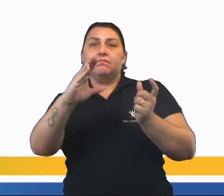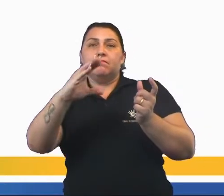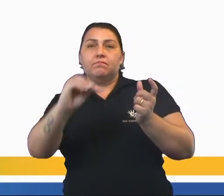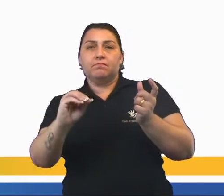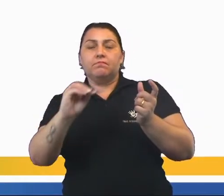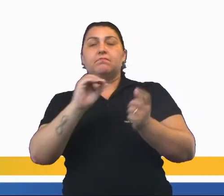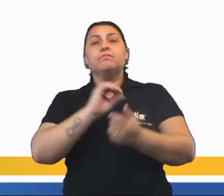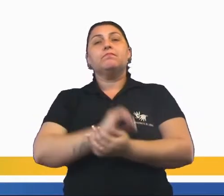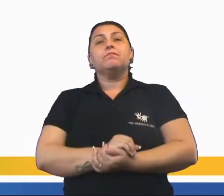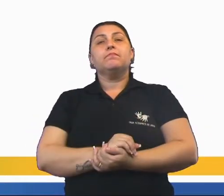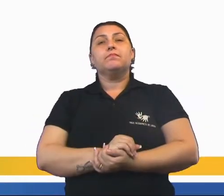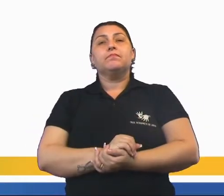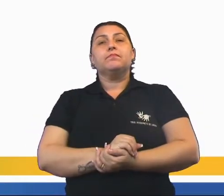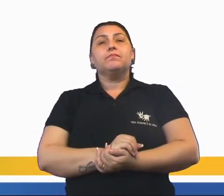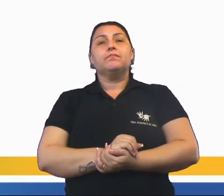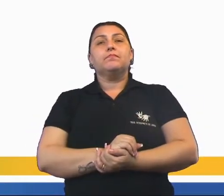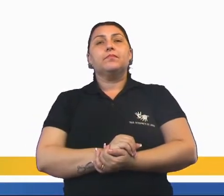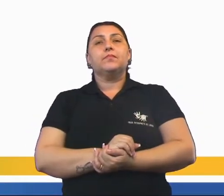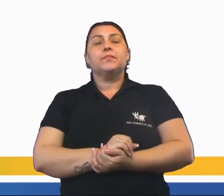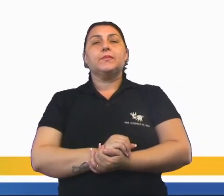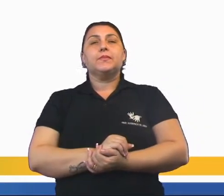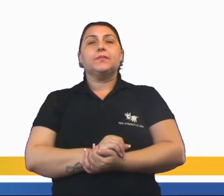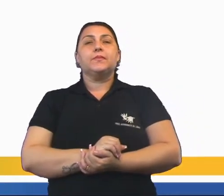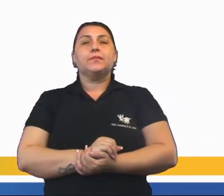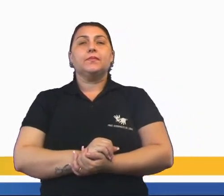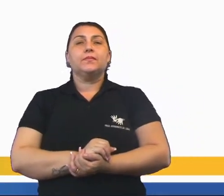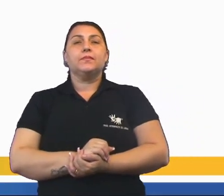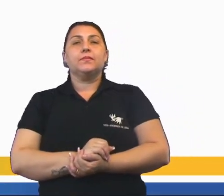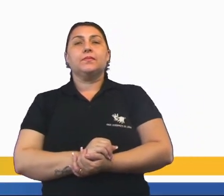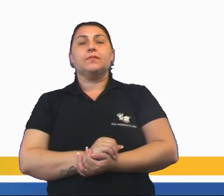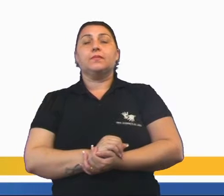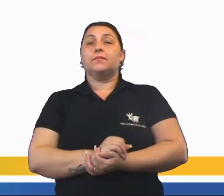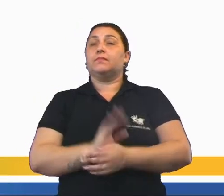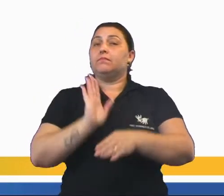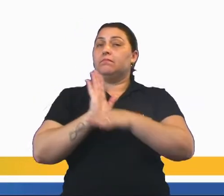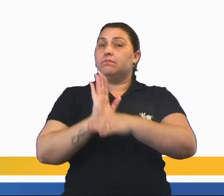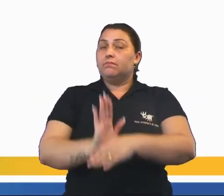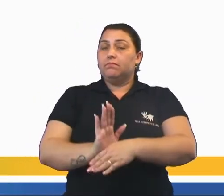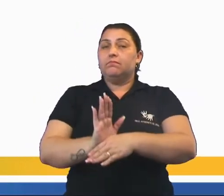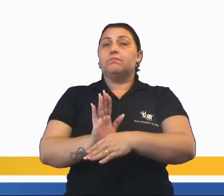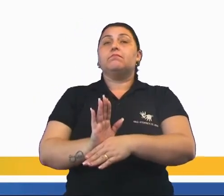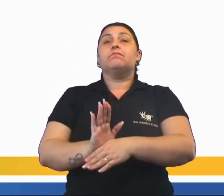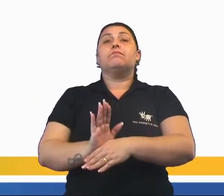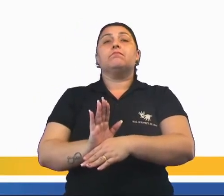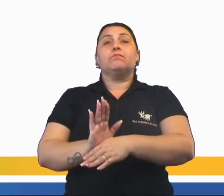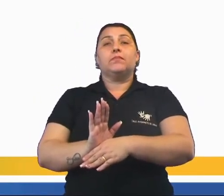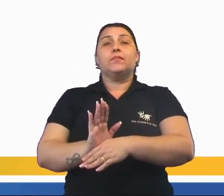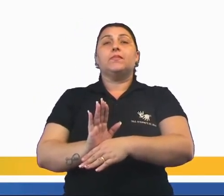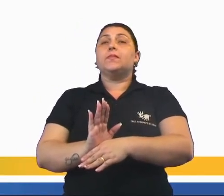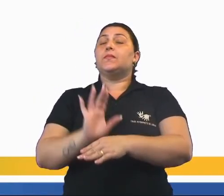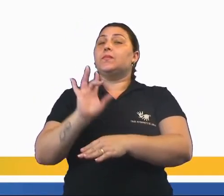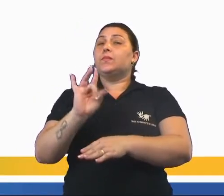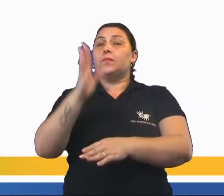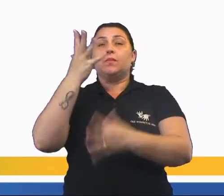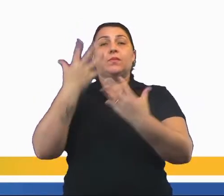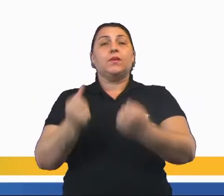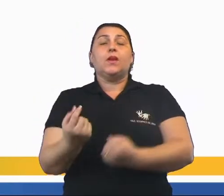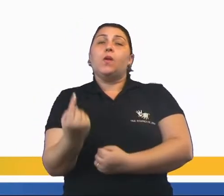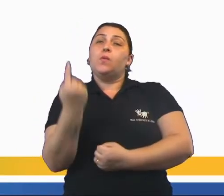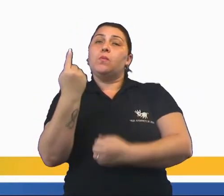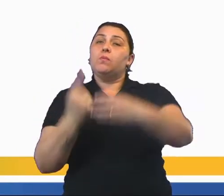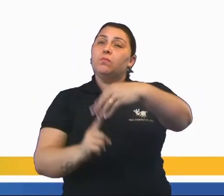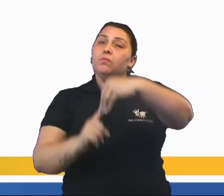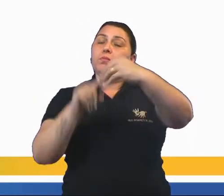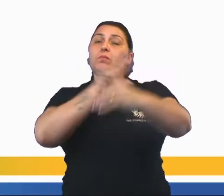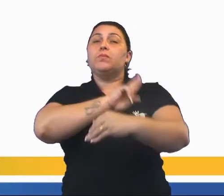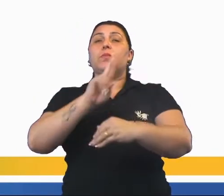laico. Não é que ele seja contra a religião. Ele não patrocina e ele não acolhe uma religião